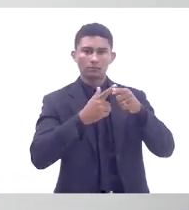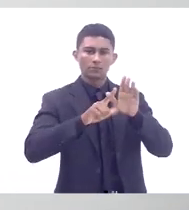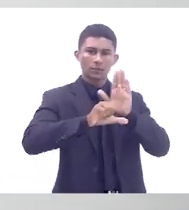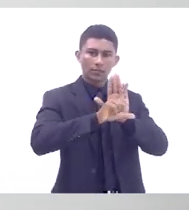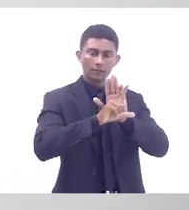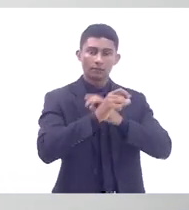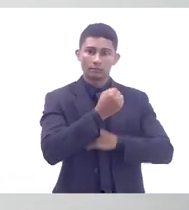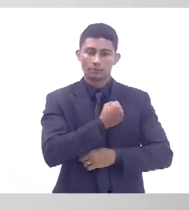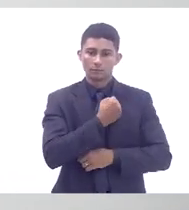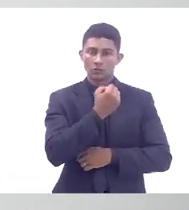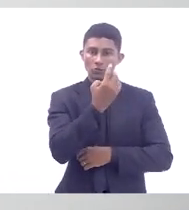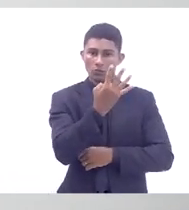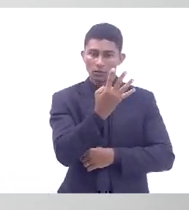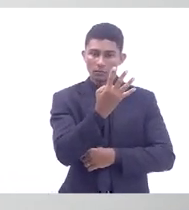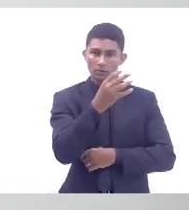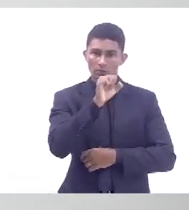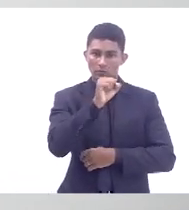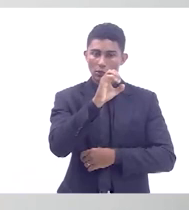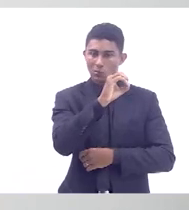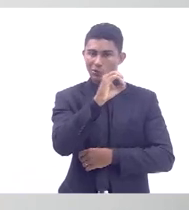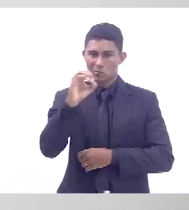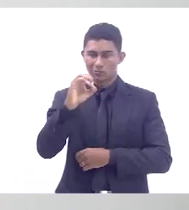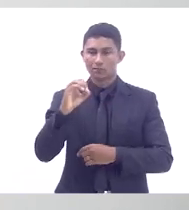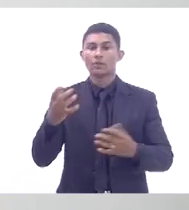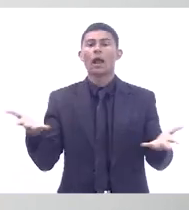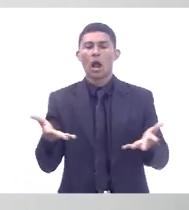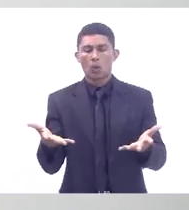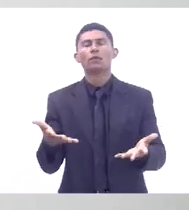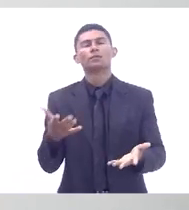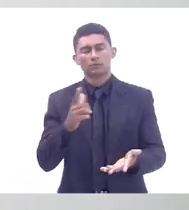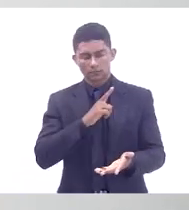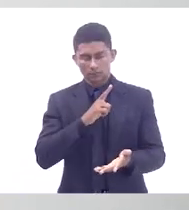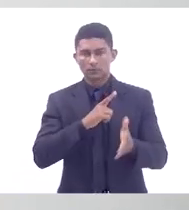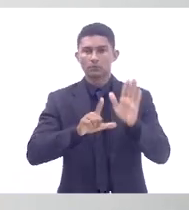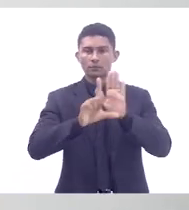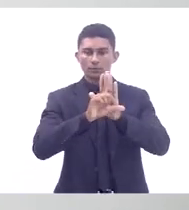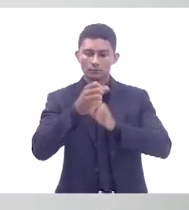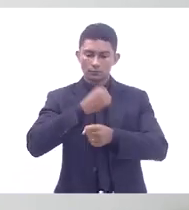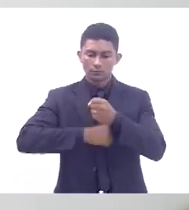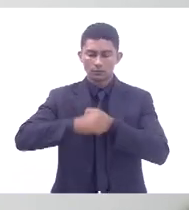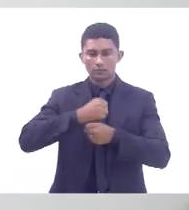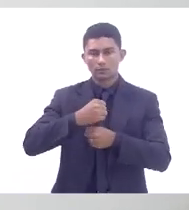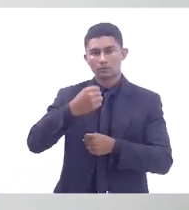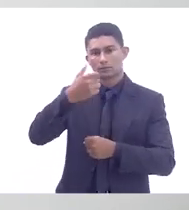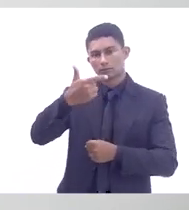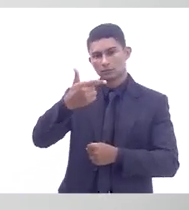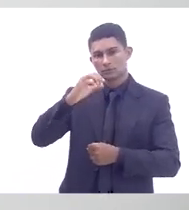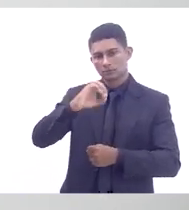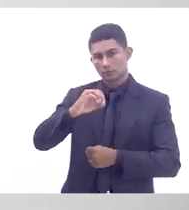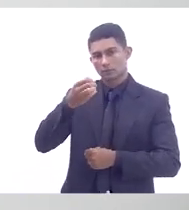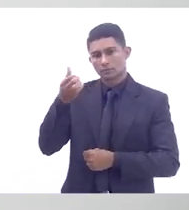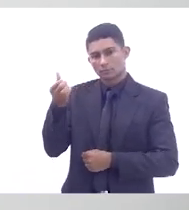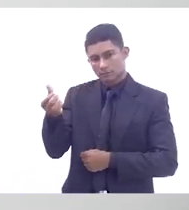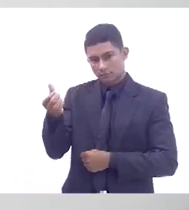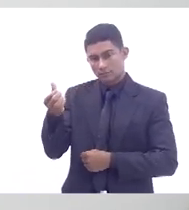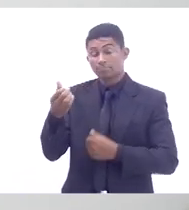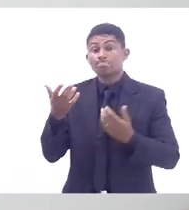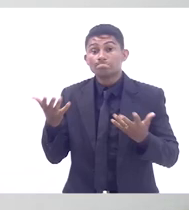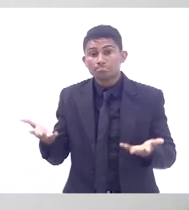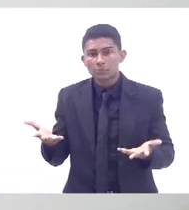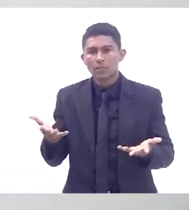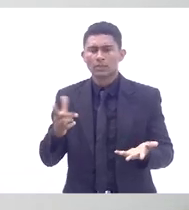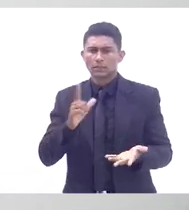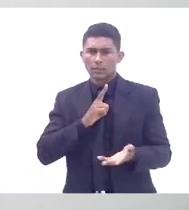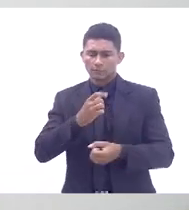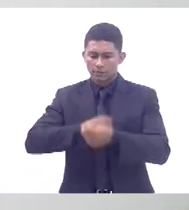4800 que aqui estamos atualmente vigente né de 2006 e houve um pequeno reajuste